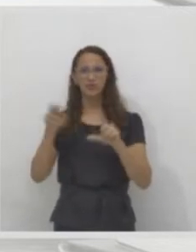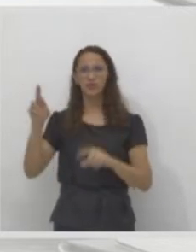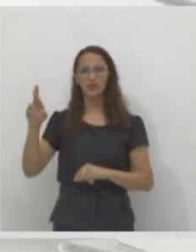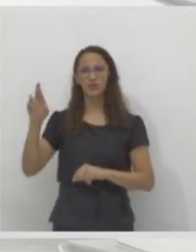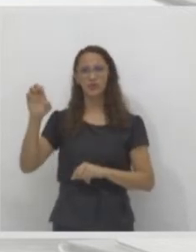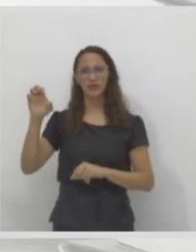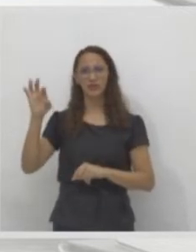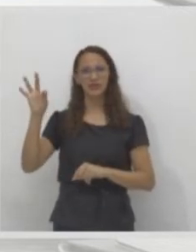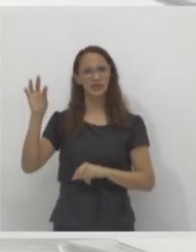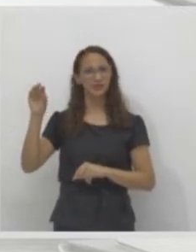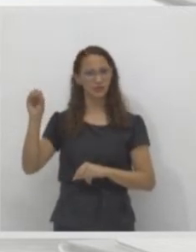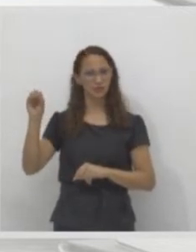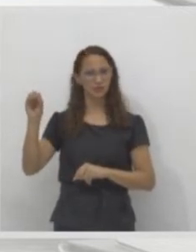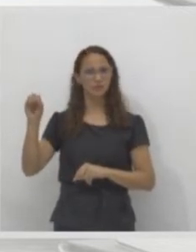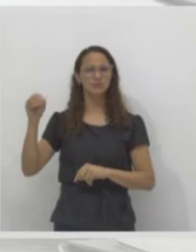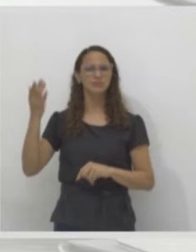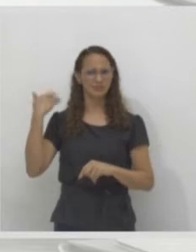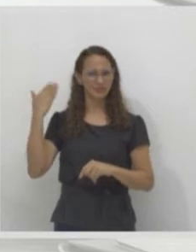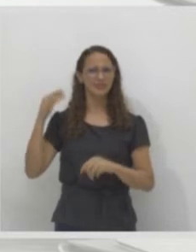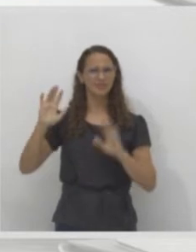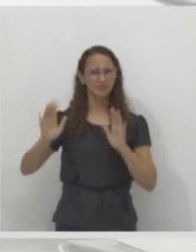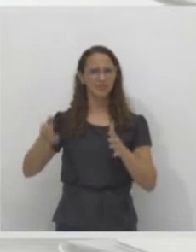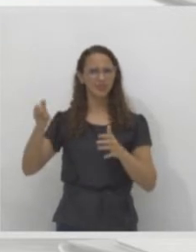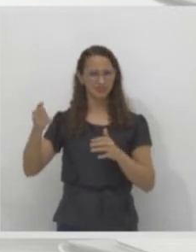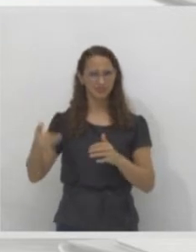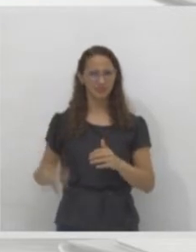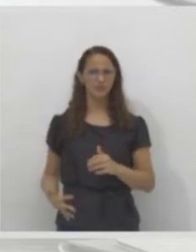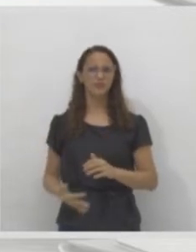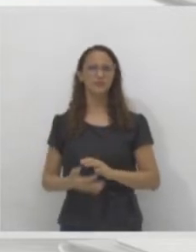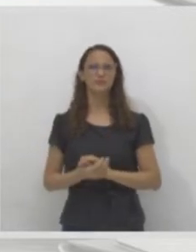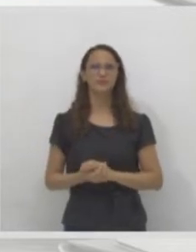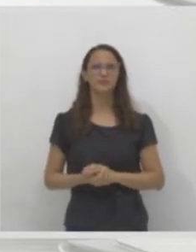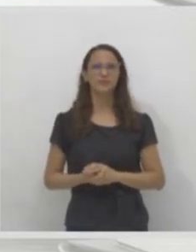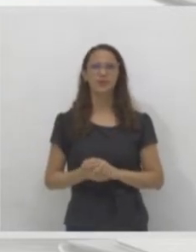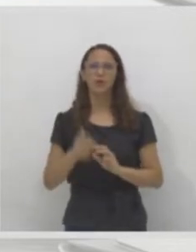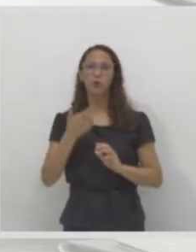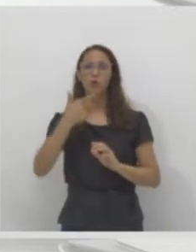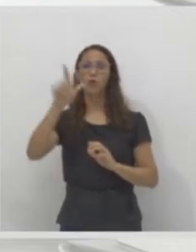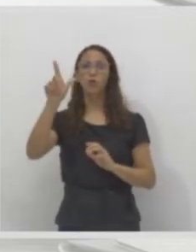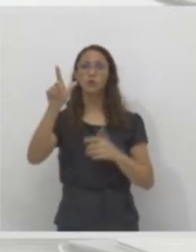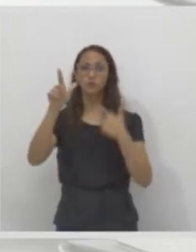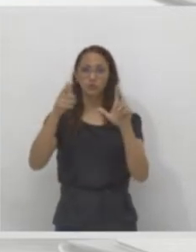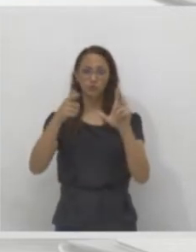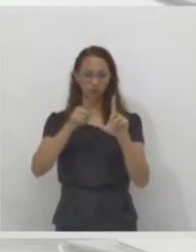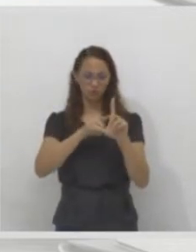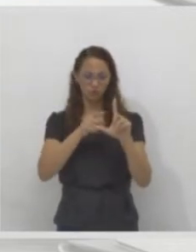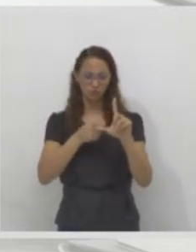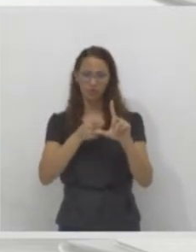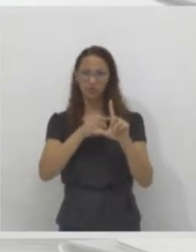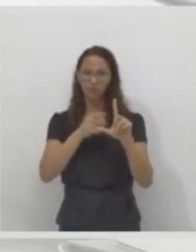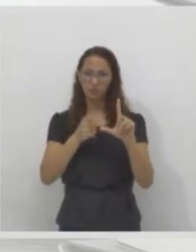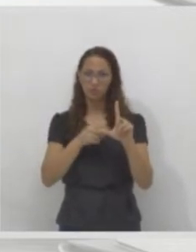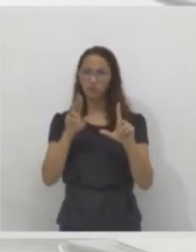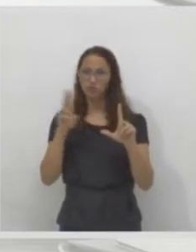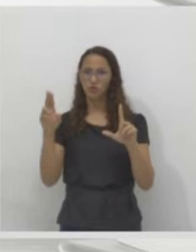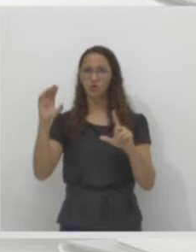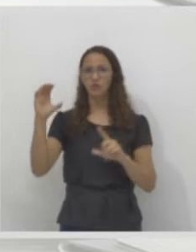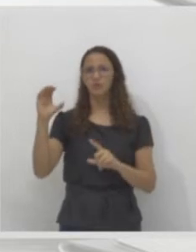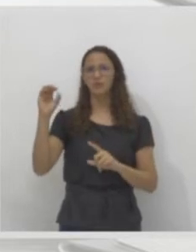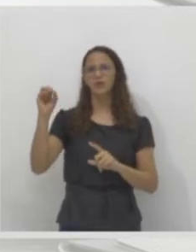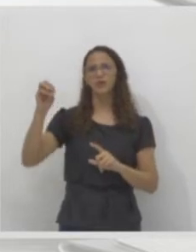falei do ângulo reto. Os demais ângulos são chamados de complementares, cuja soma é igual